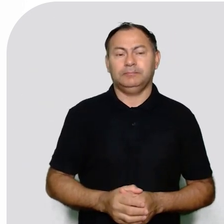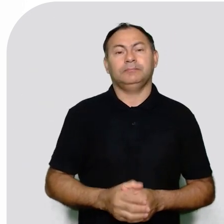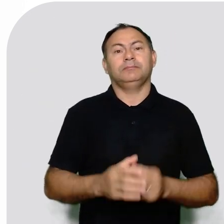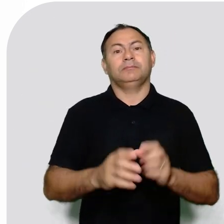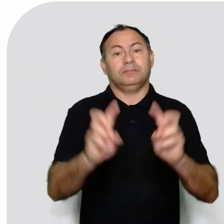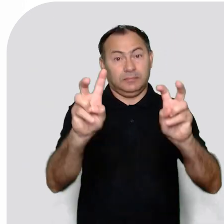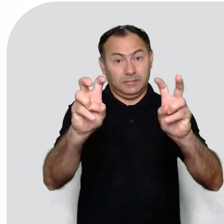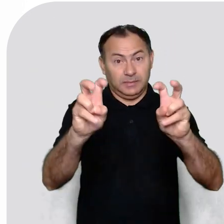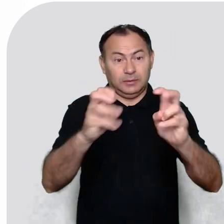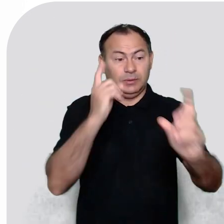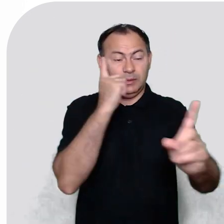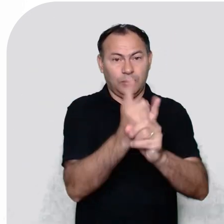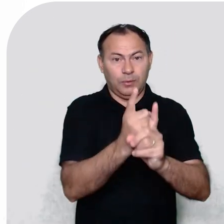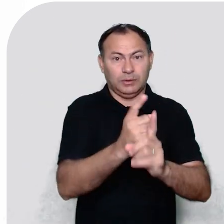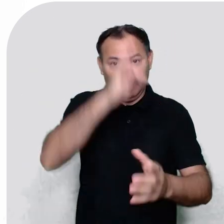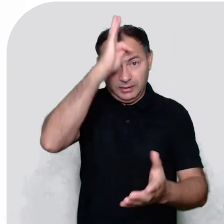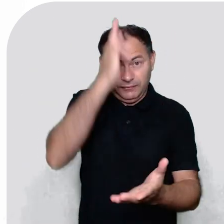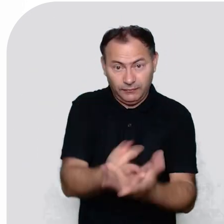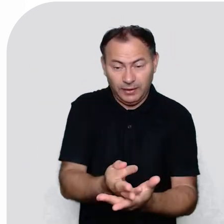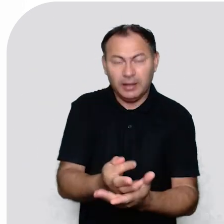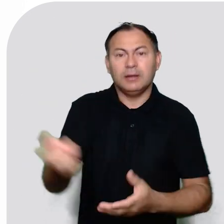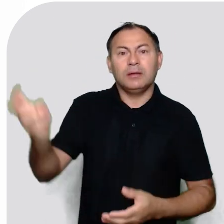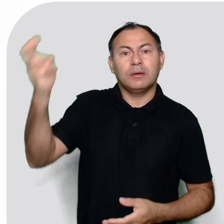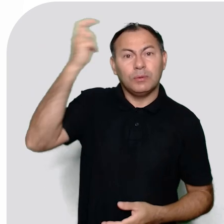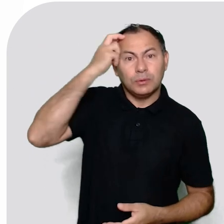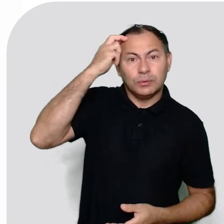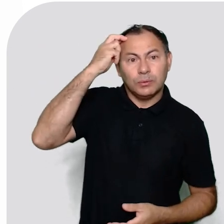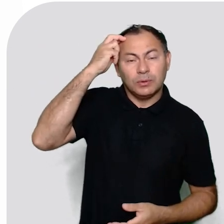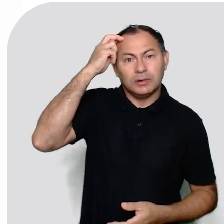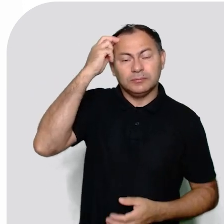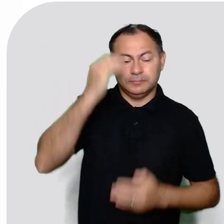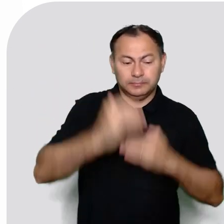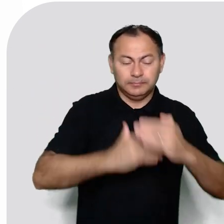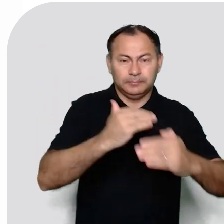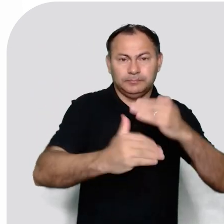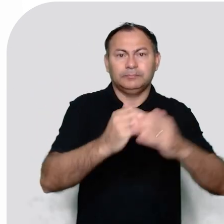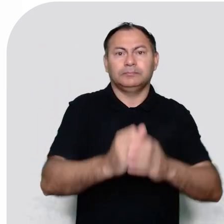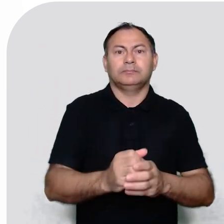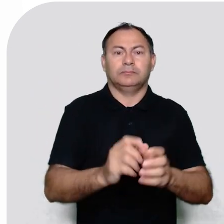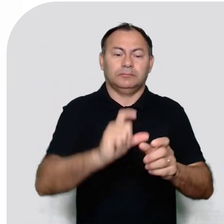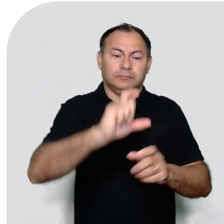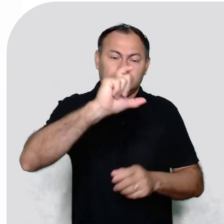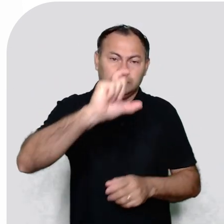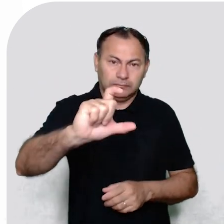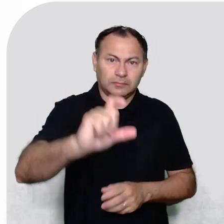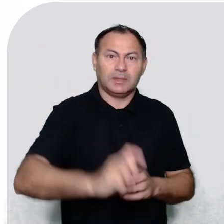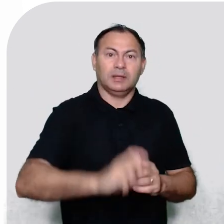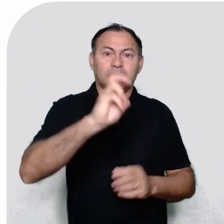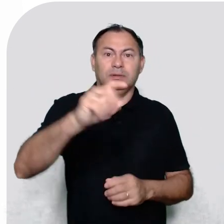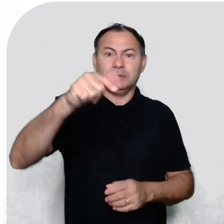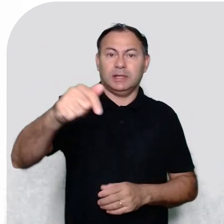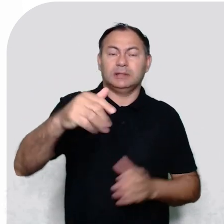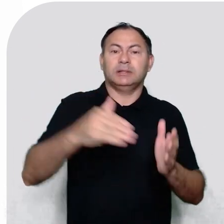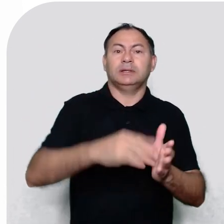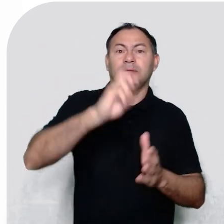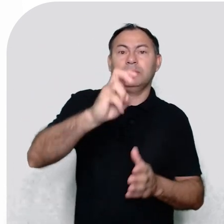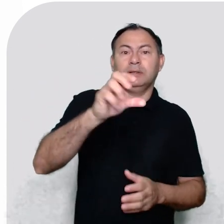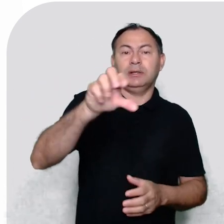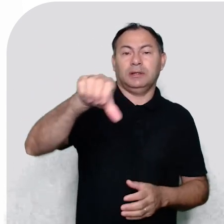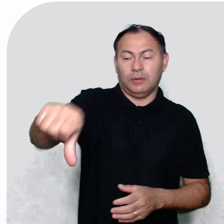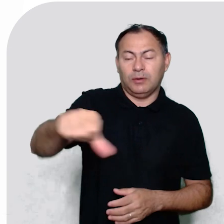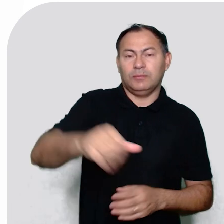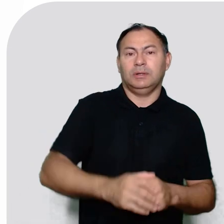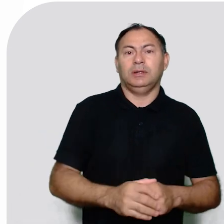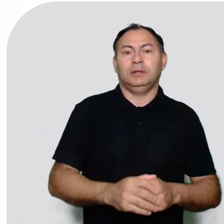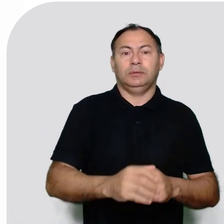Este tema do encontro entre fé e cultura está desenvolvido nos parágrafos 57 a 59 da Gaudium